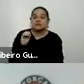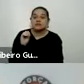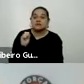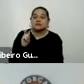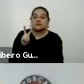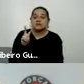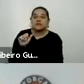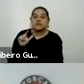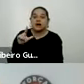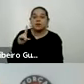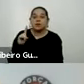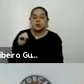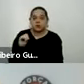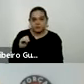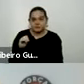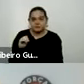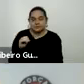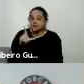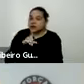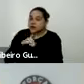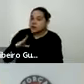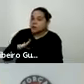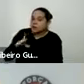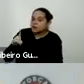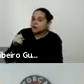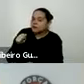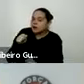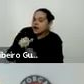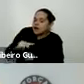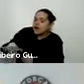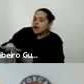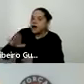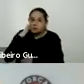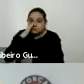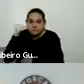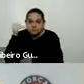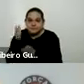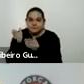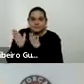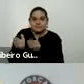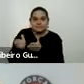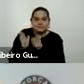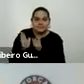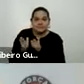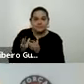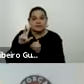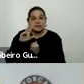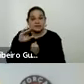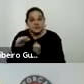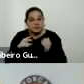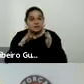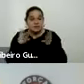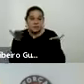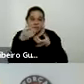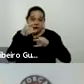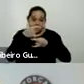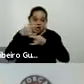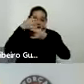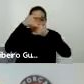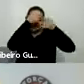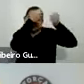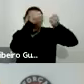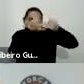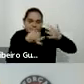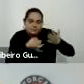Ele coordena a região de Fazenda Rio Grande e Araucária. E vai fazer aqui na live SBC de hoje um balanço